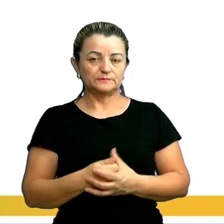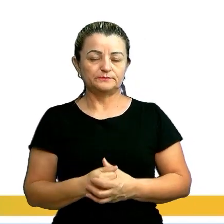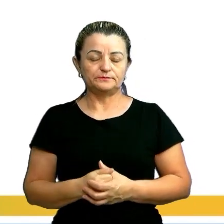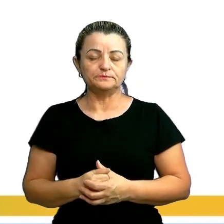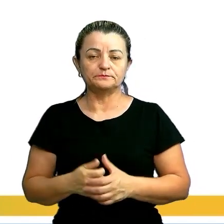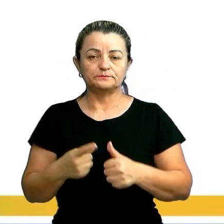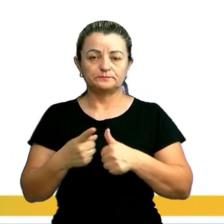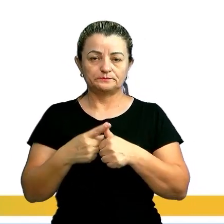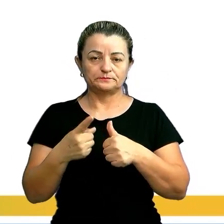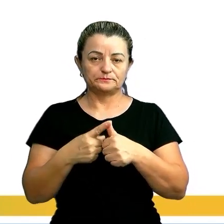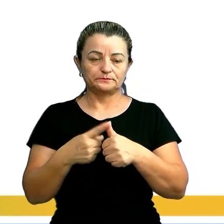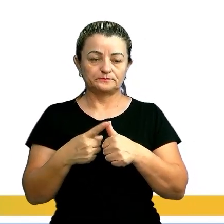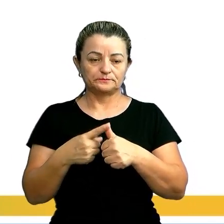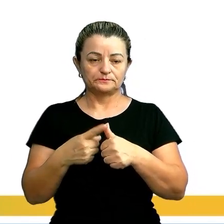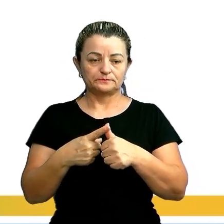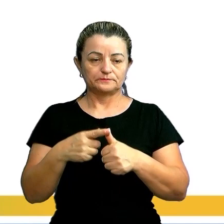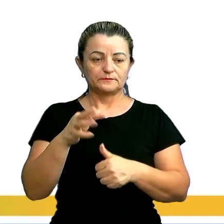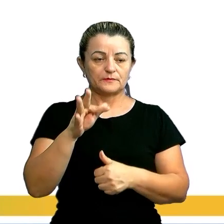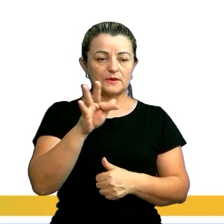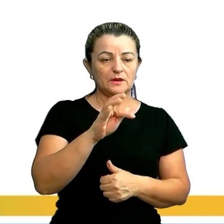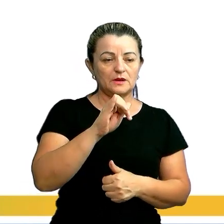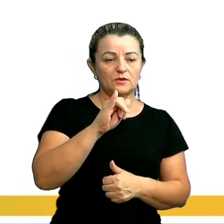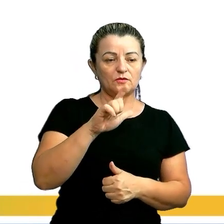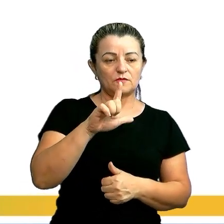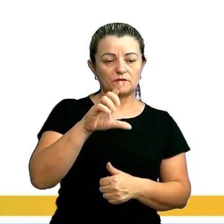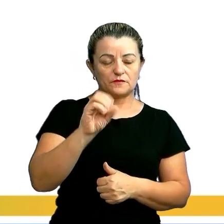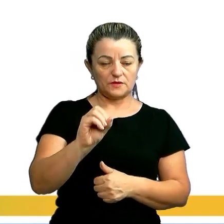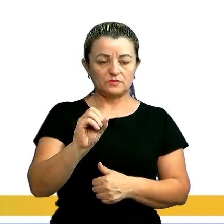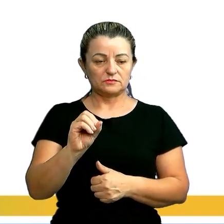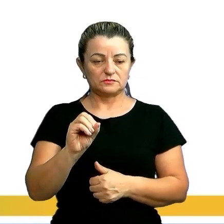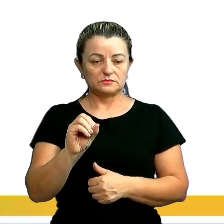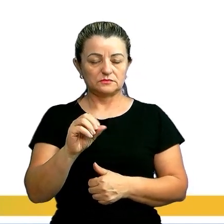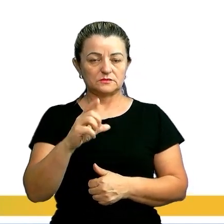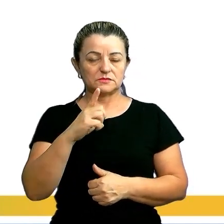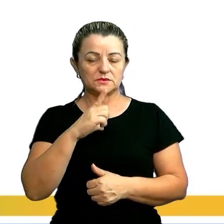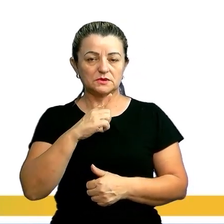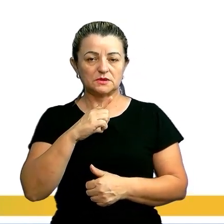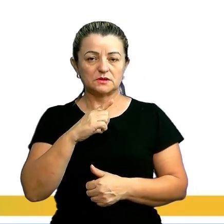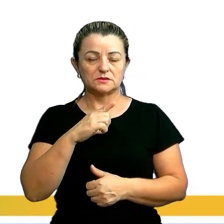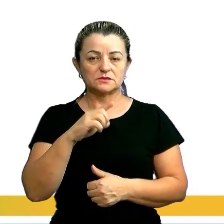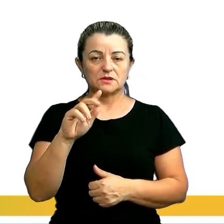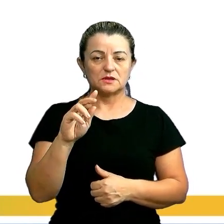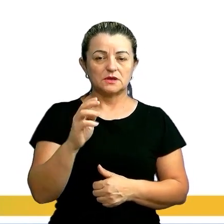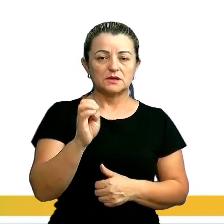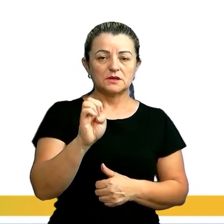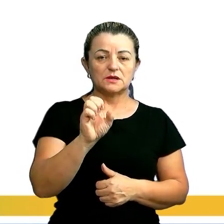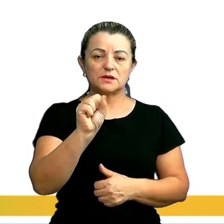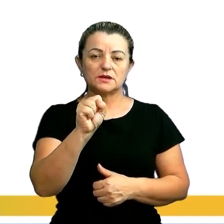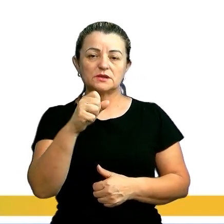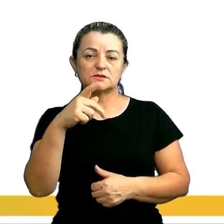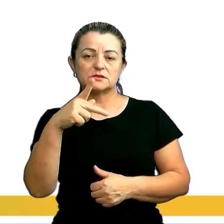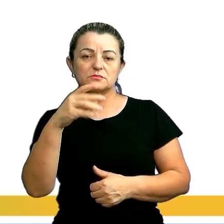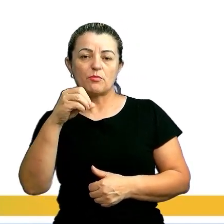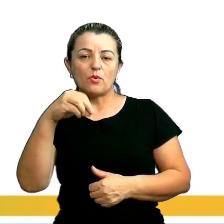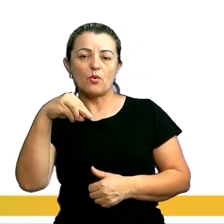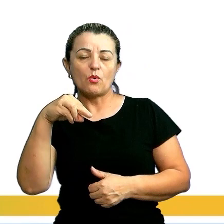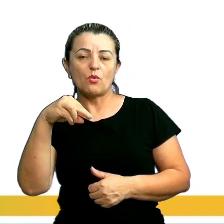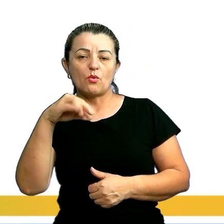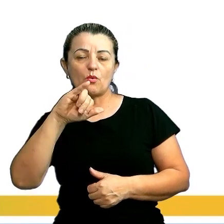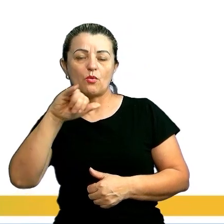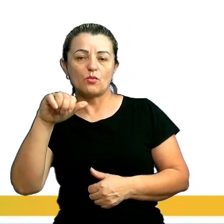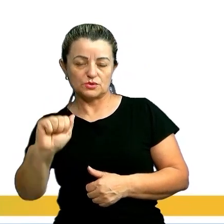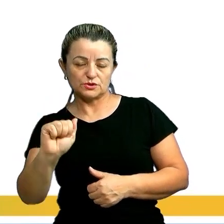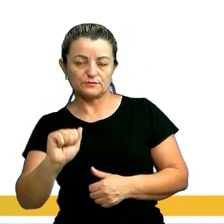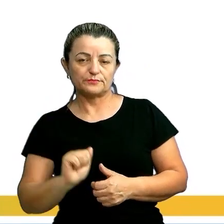primeiro desses filos é o filo porífera, o filo das esponjas, esponja do mar, esponja de água doce.